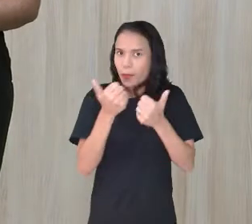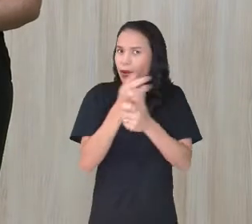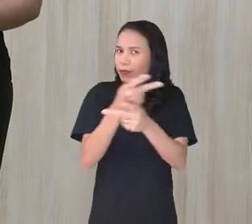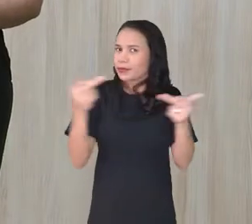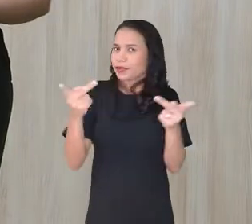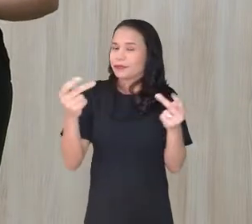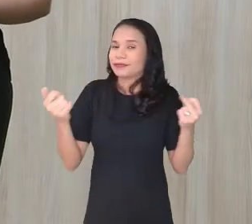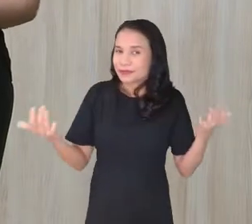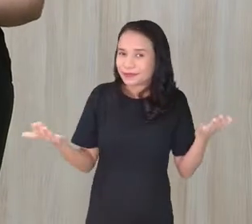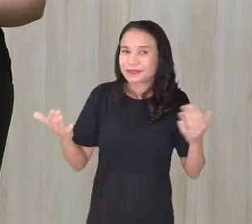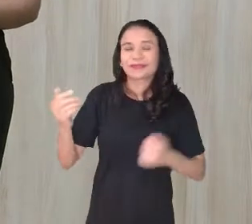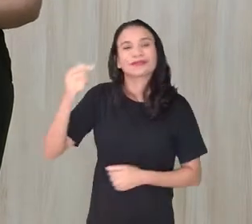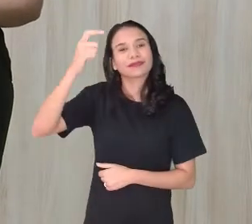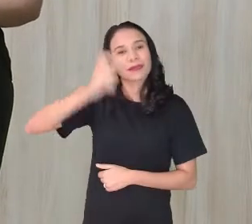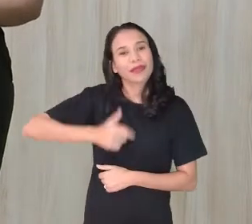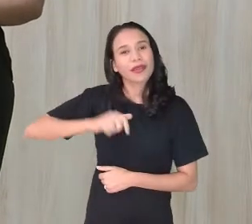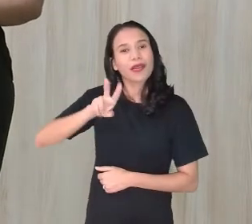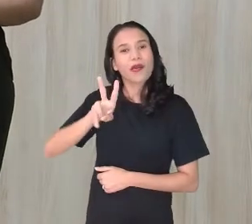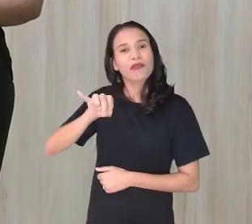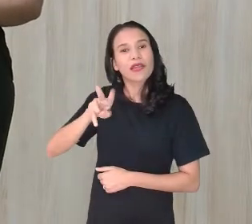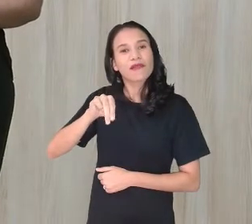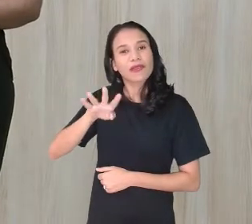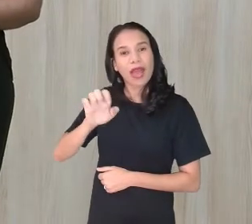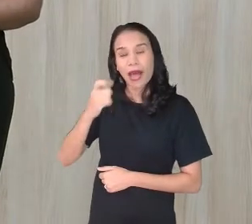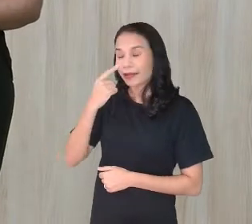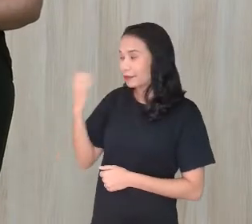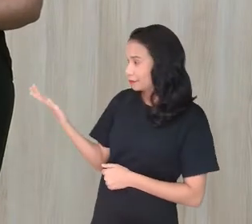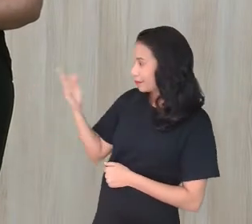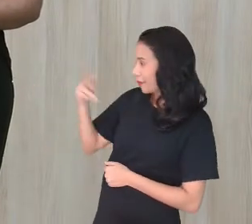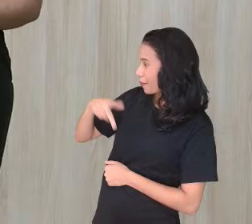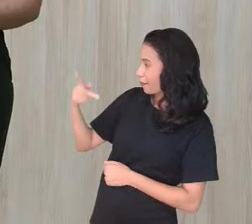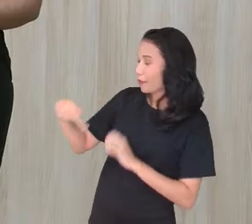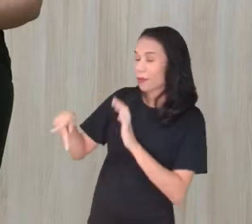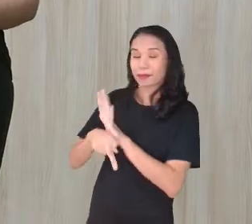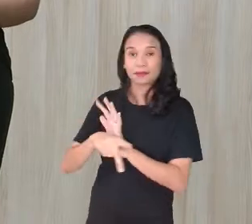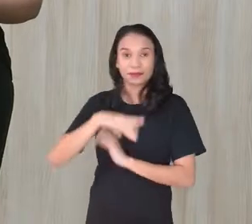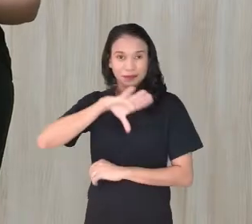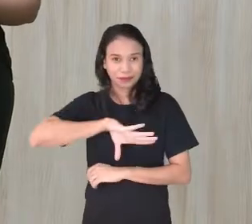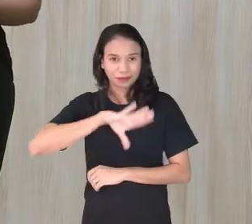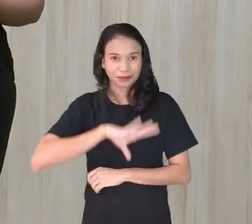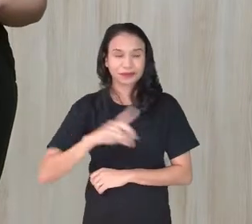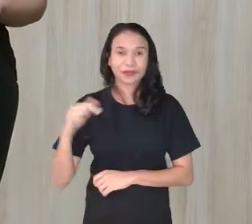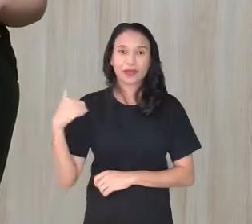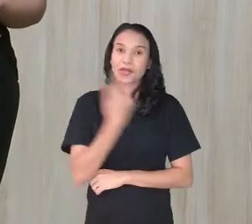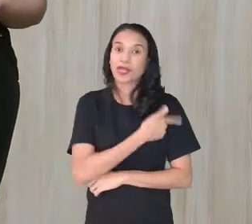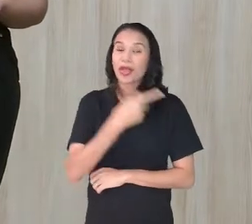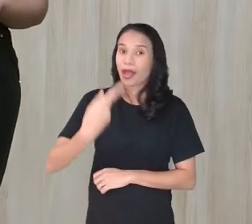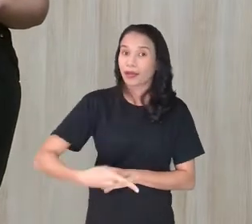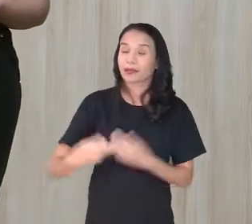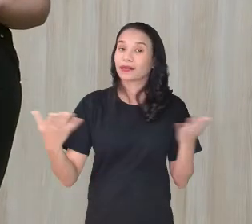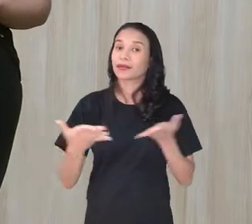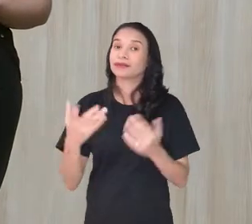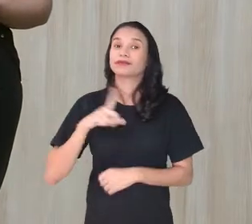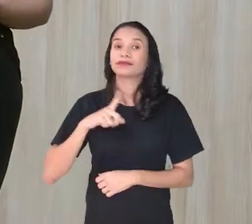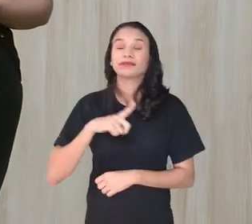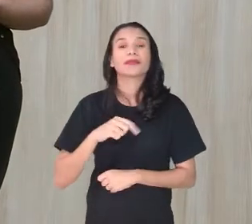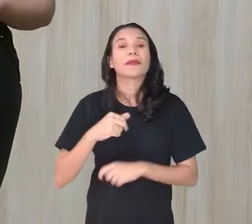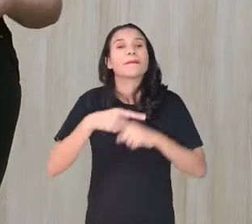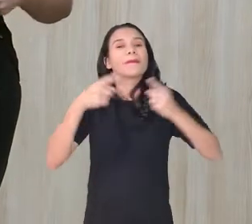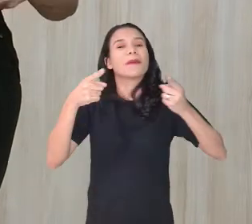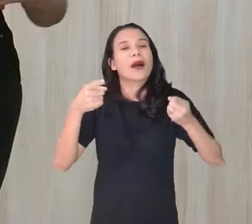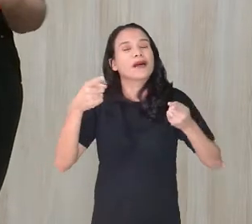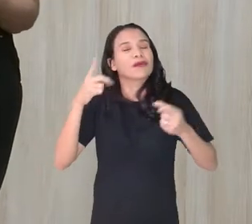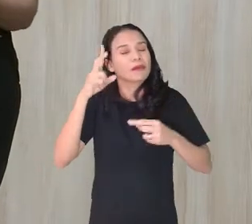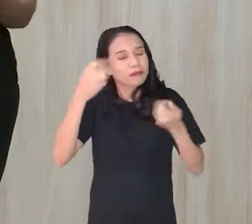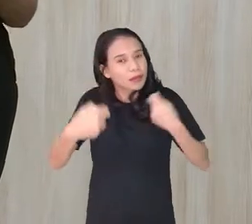bem com vocês? Eu sou Viviane Santos e hoje eu serei sua professora de língua portuguesa, tá certo? A gente está aqui ao vivo dos nossos estúdios, mas eu gostaria